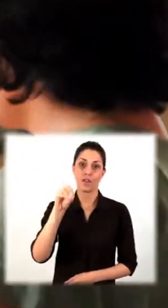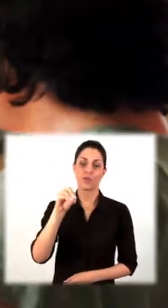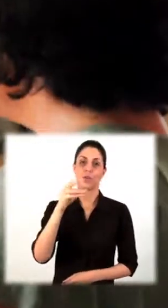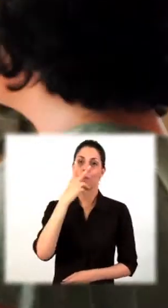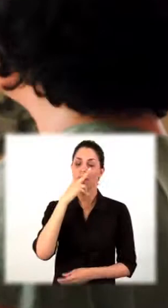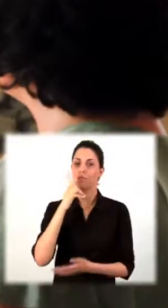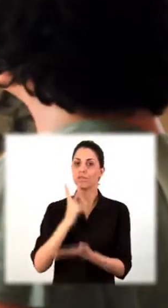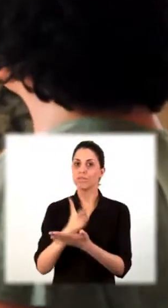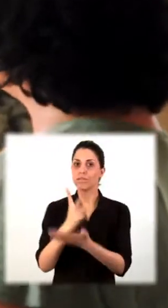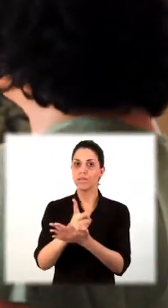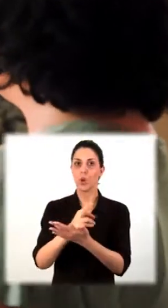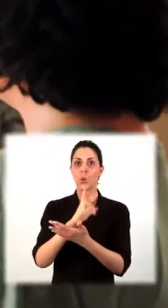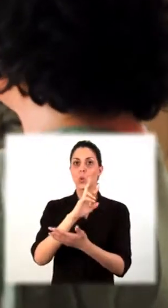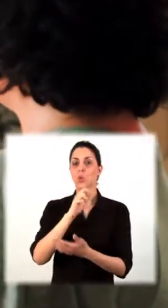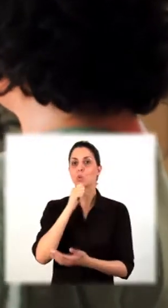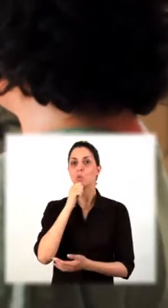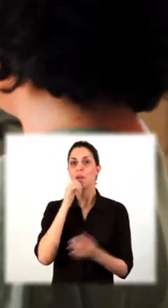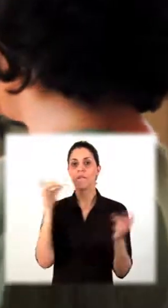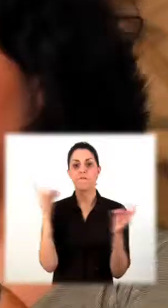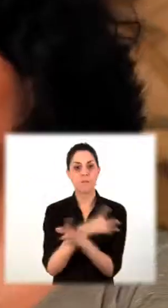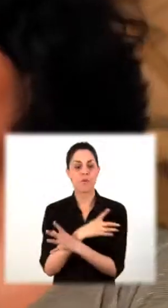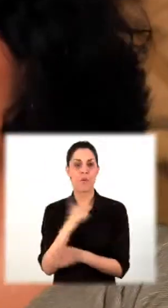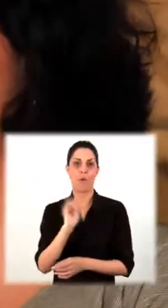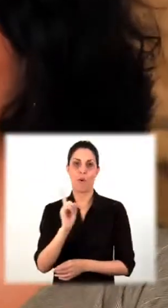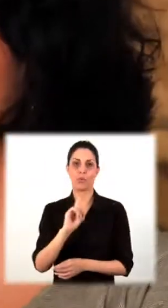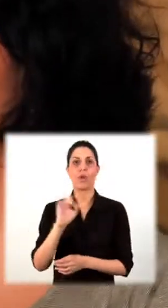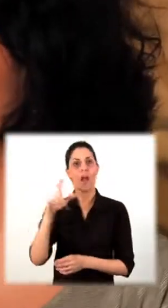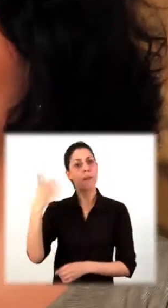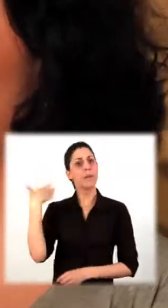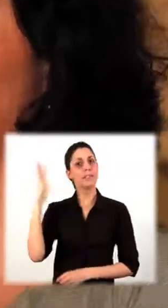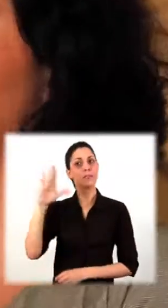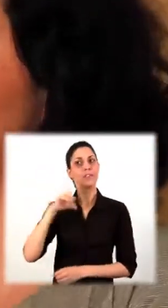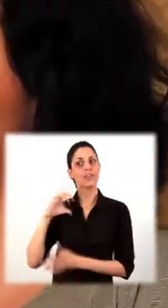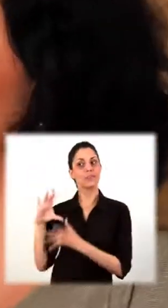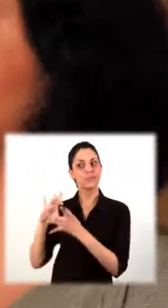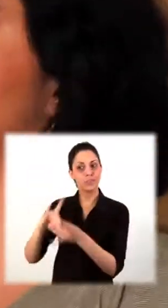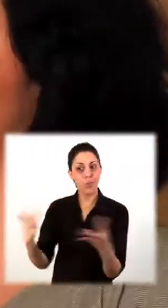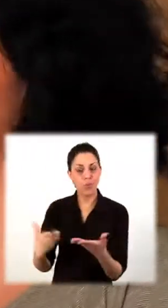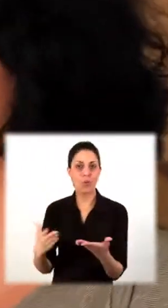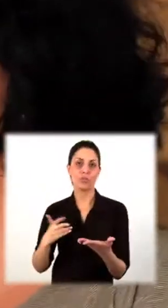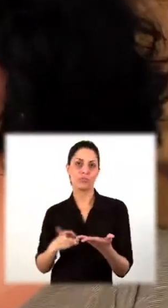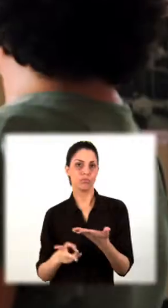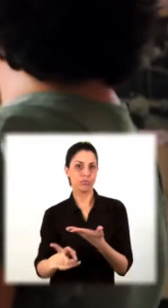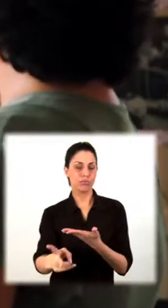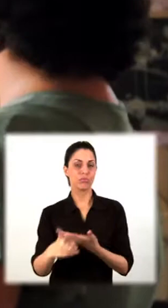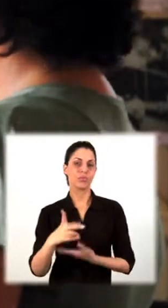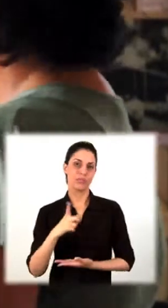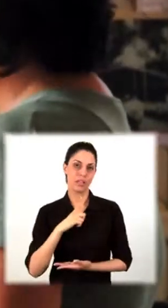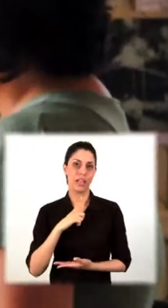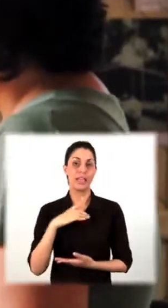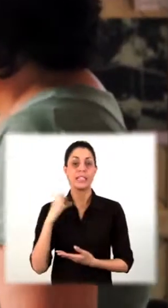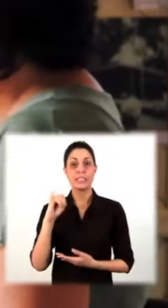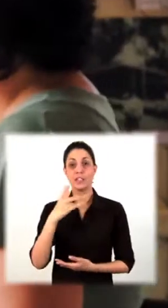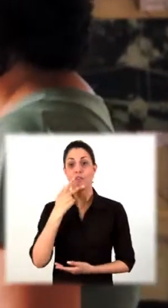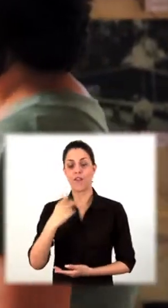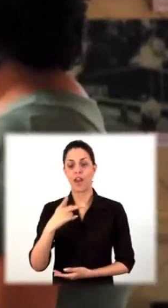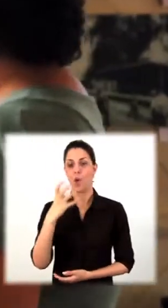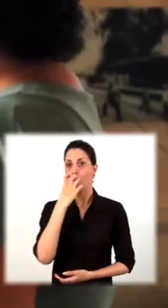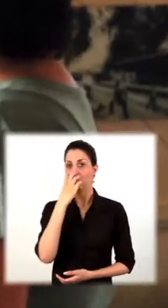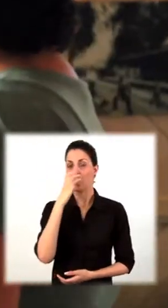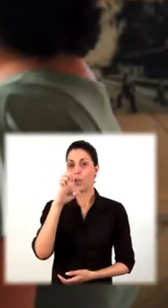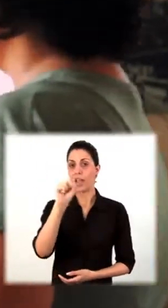de uma continuidade, é como se fosse um tempo presente, mas em relação àquele passado da história. Então se eu dissesse que o